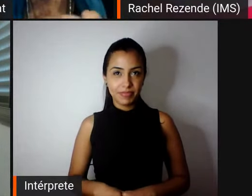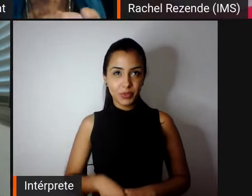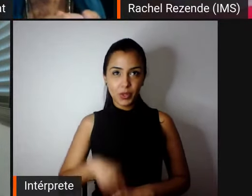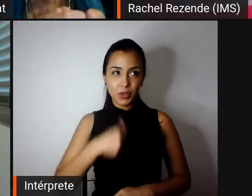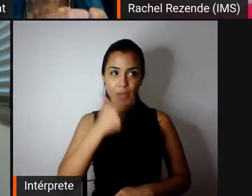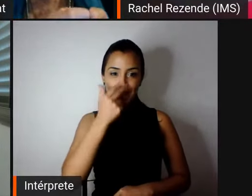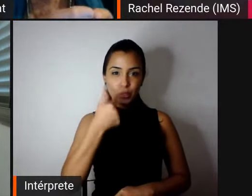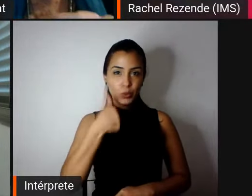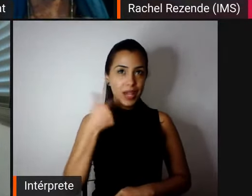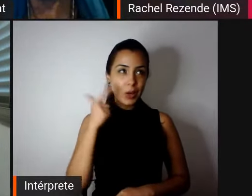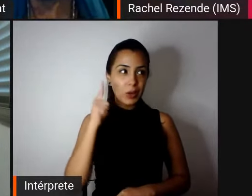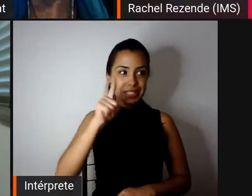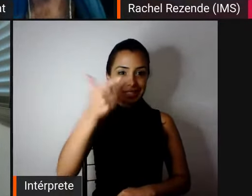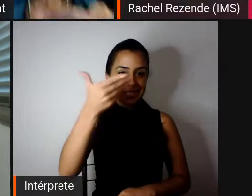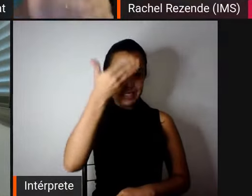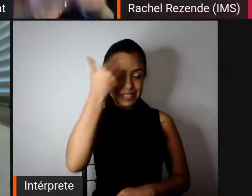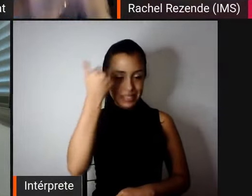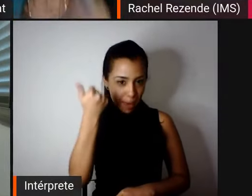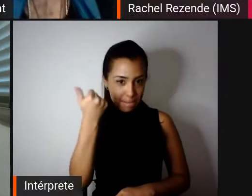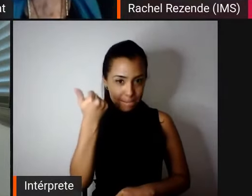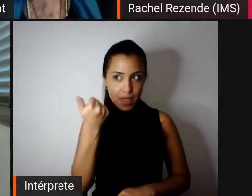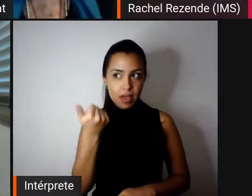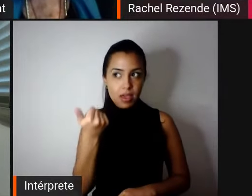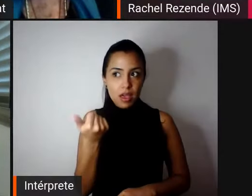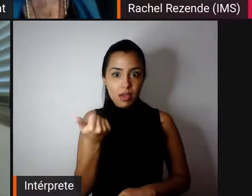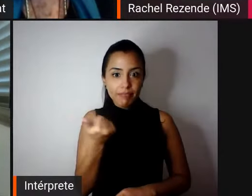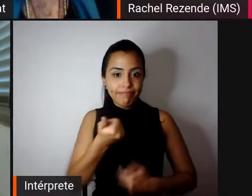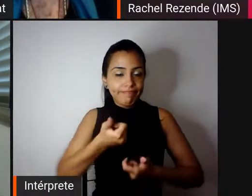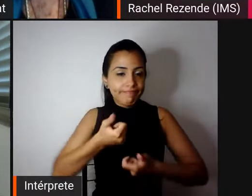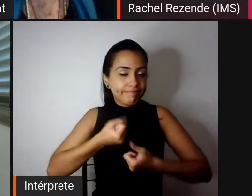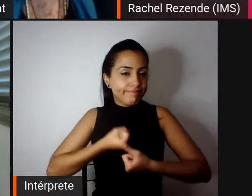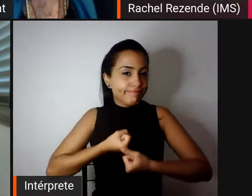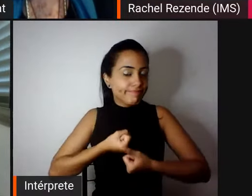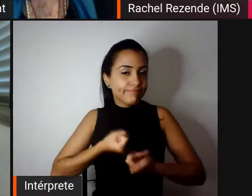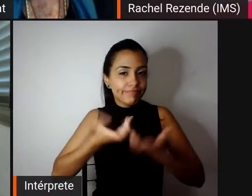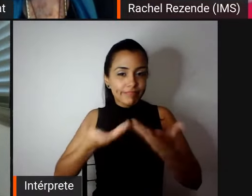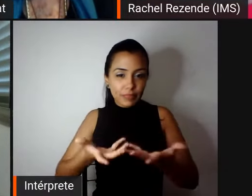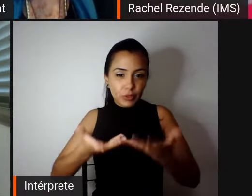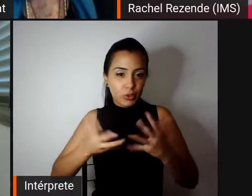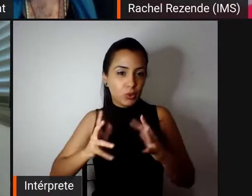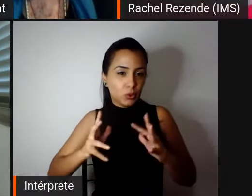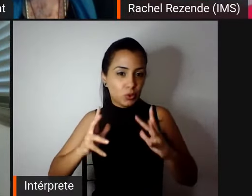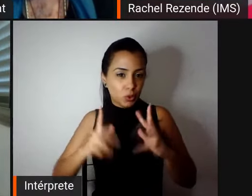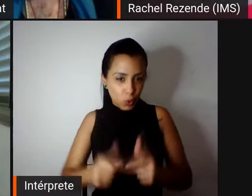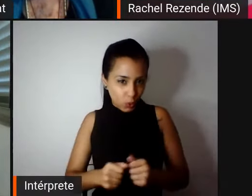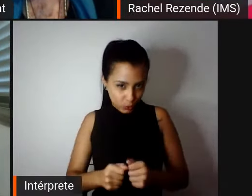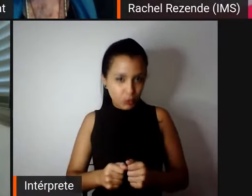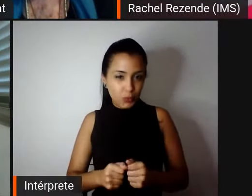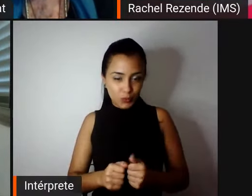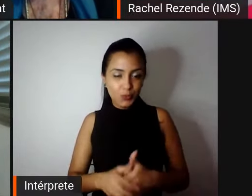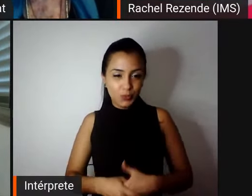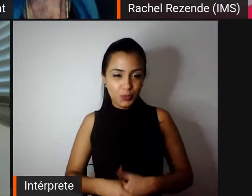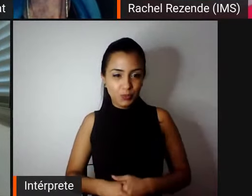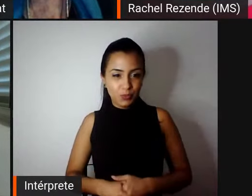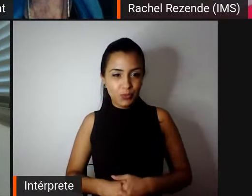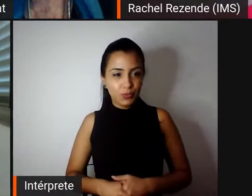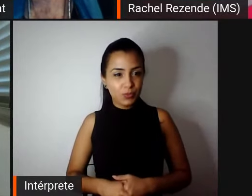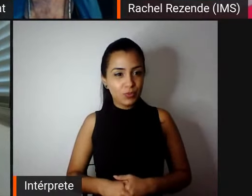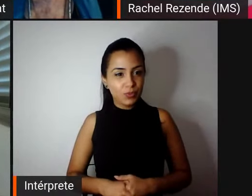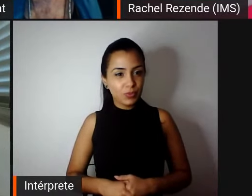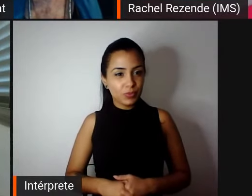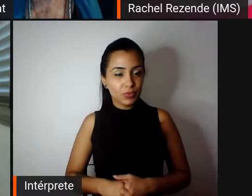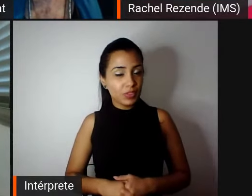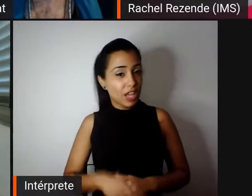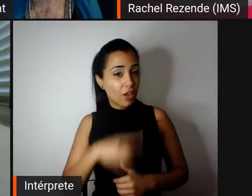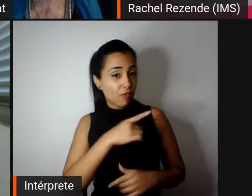saberia transpondo completamente como os Ecolines, por exemplo. Talvez você possa